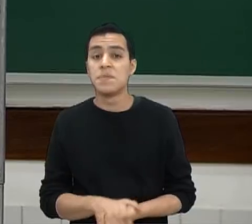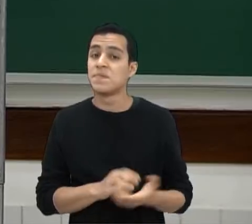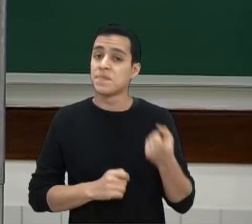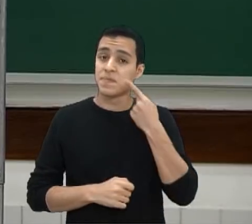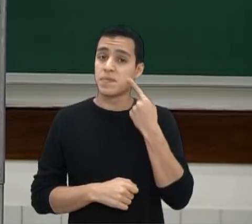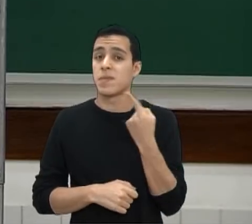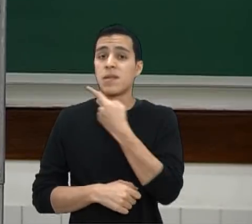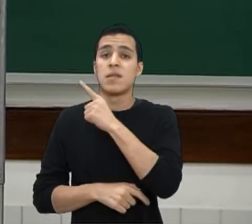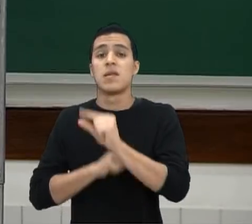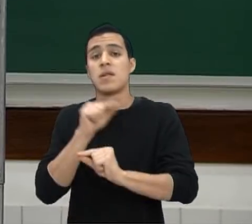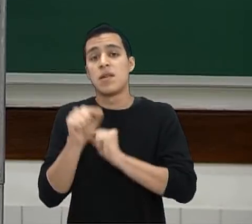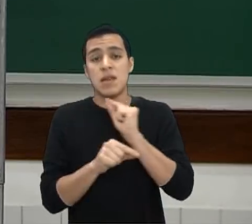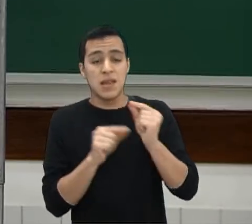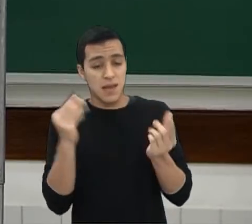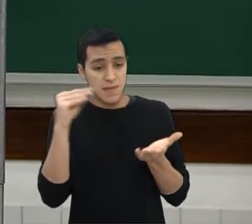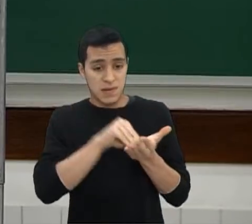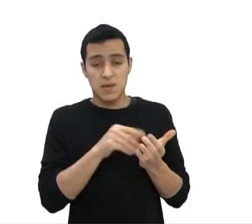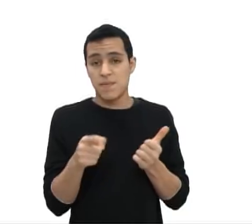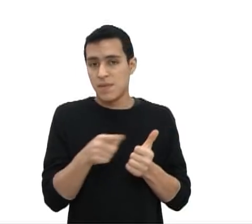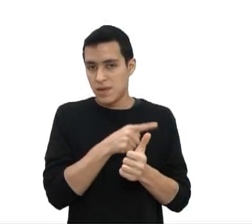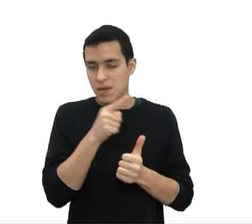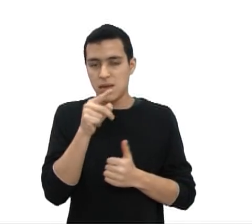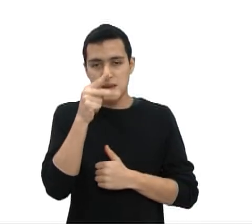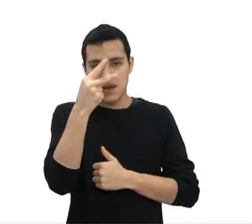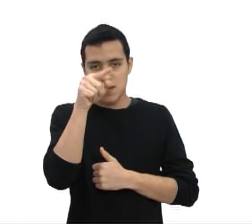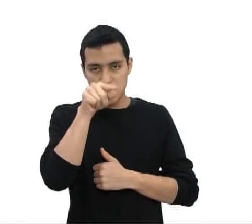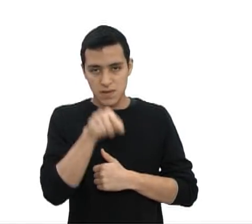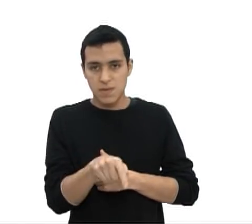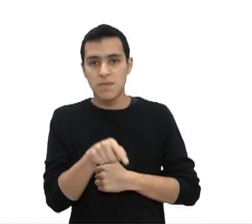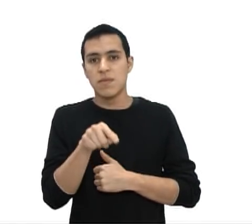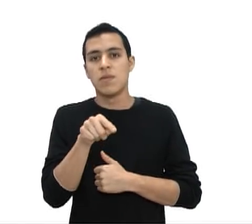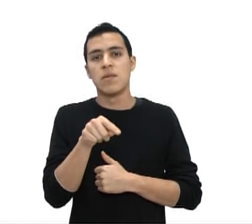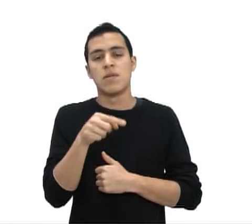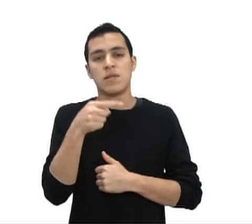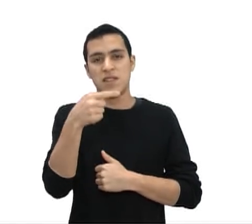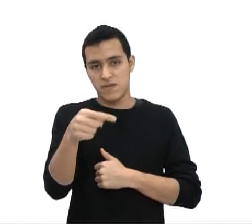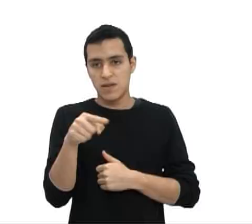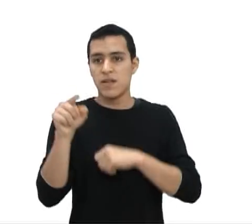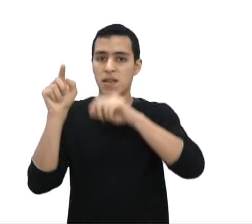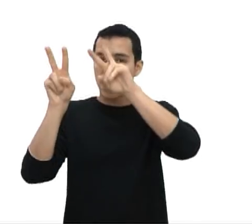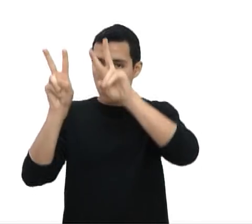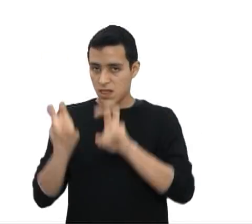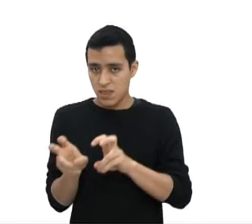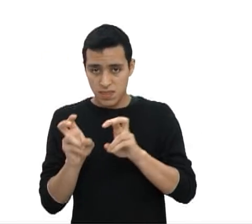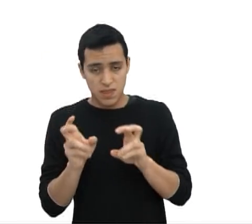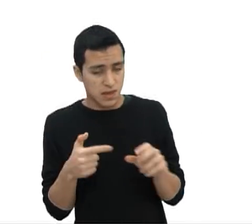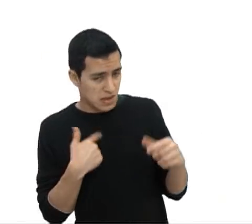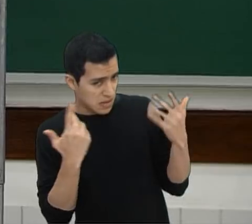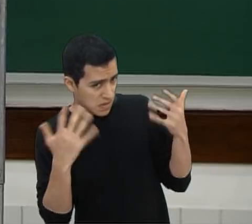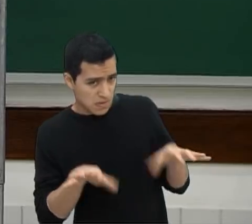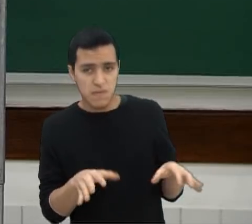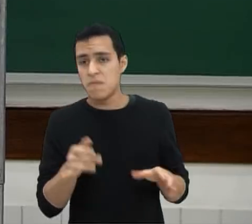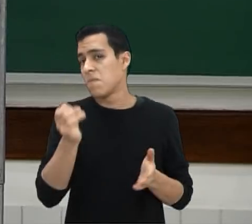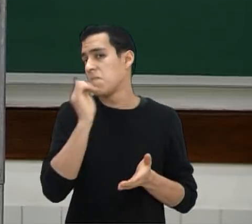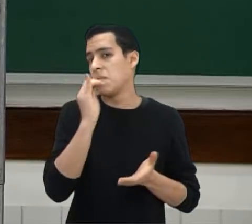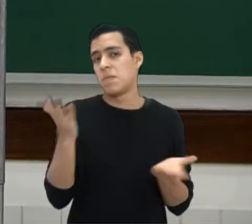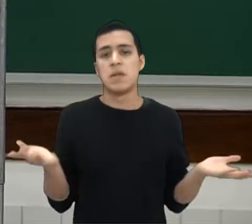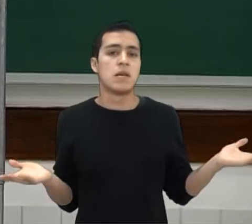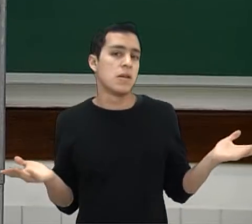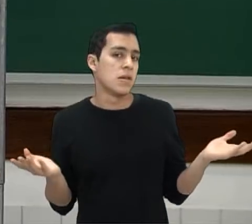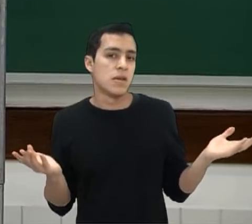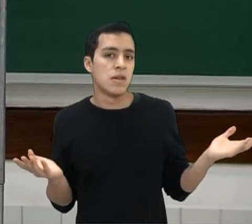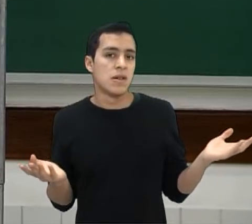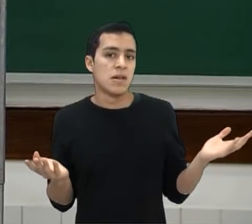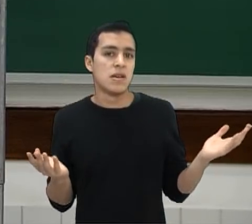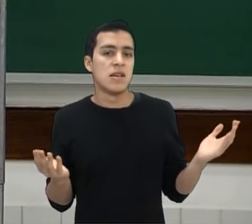Verificando lá, olha lá, galera, quem marcou a primeira, né? 2 pontos, travessão e aspas. Então, quando eu não quero utilizar, por exemplo,